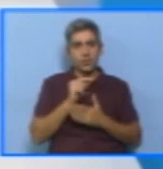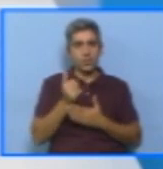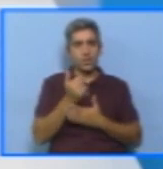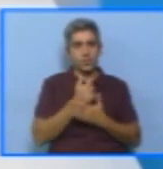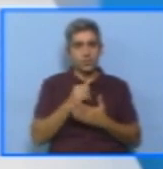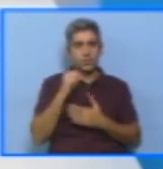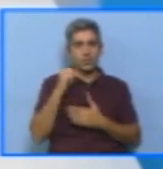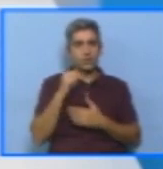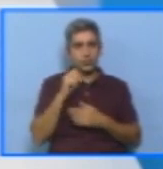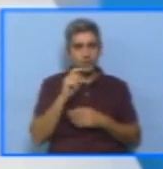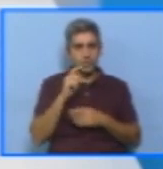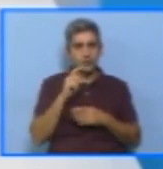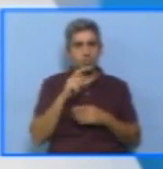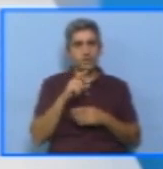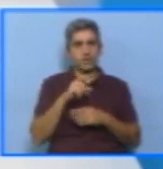dá conta